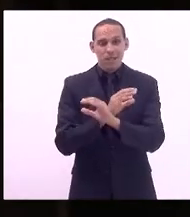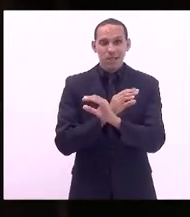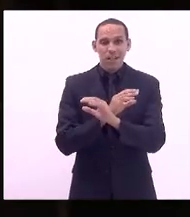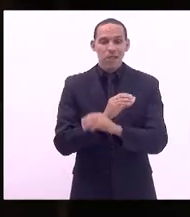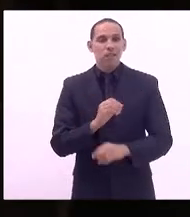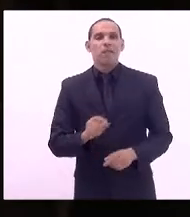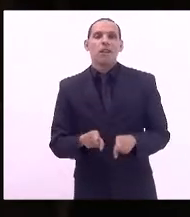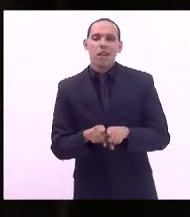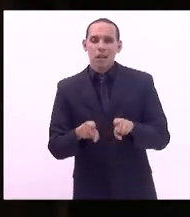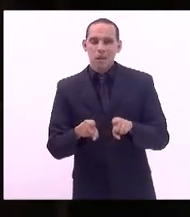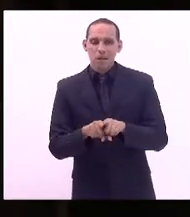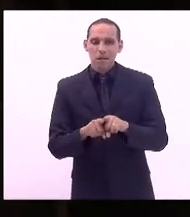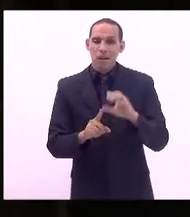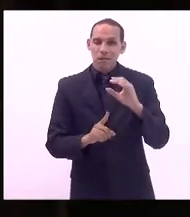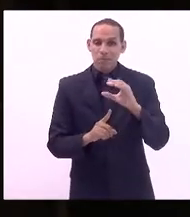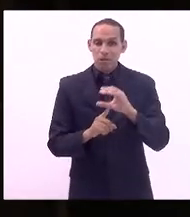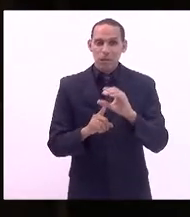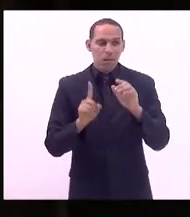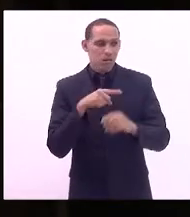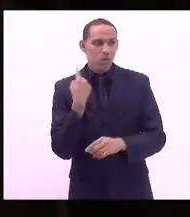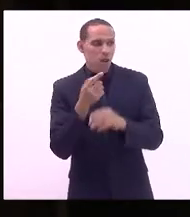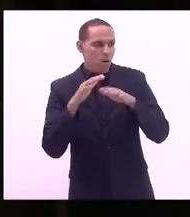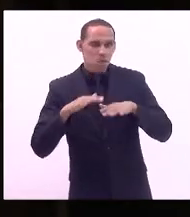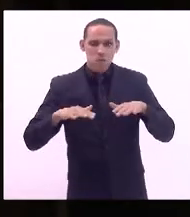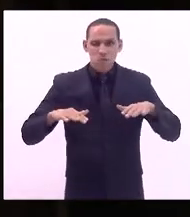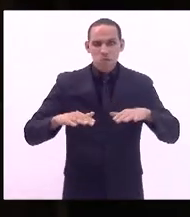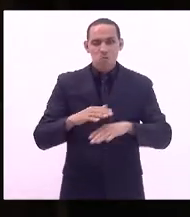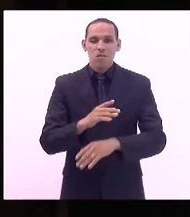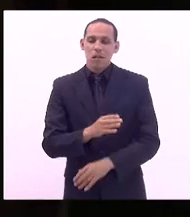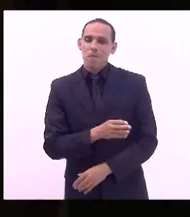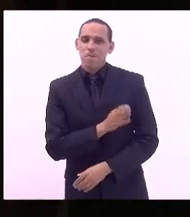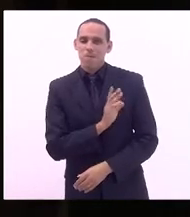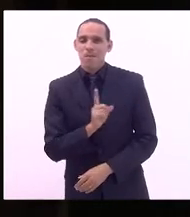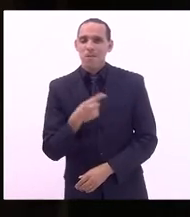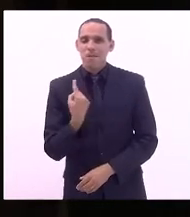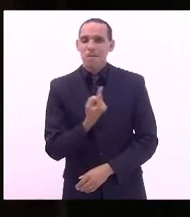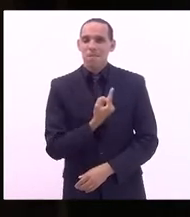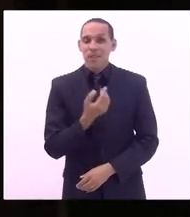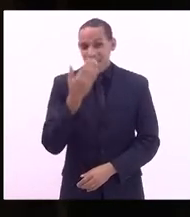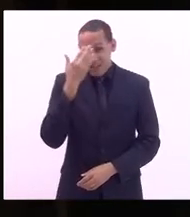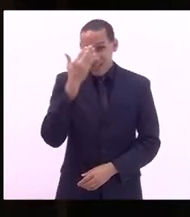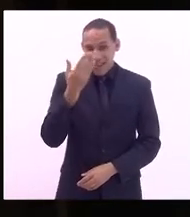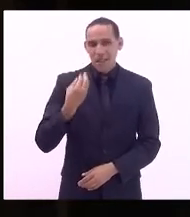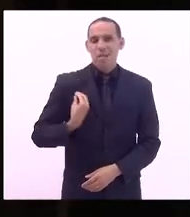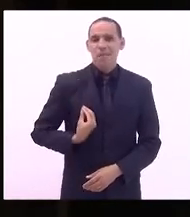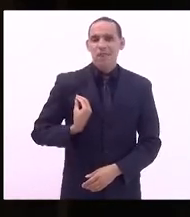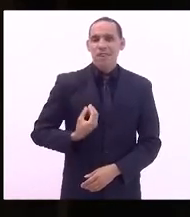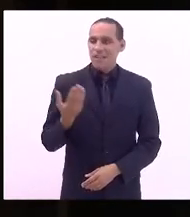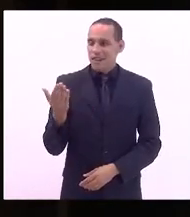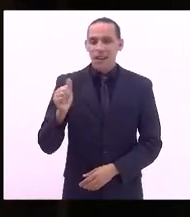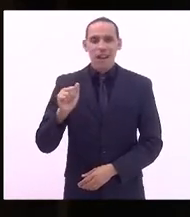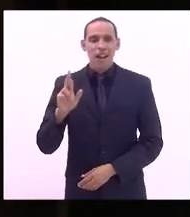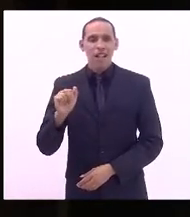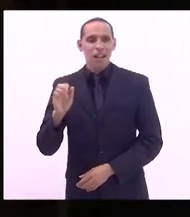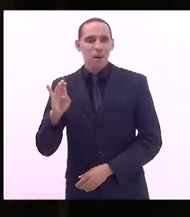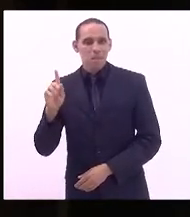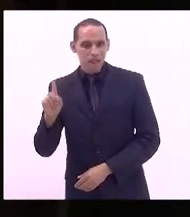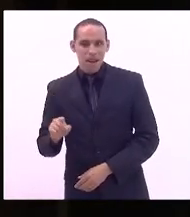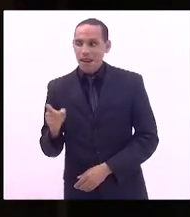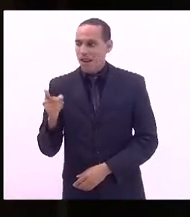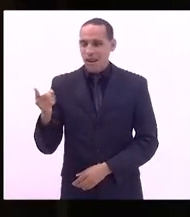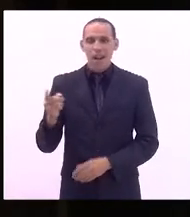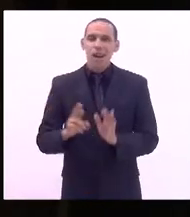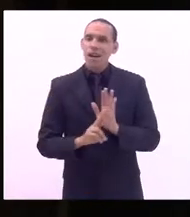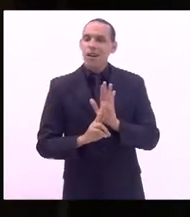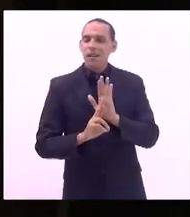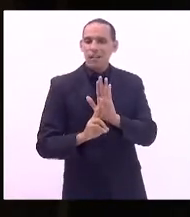a Capelania de todos nossos corações Agradeço a presença do ar a Barro banco ler o estar